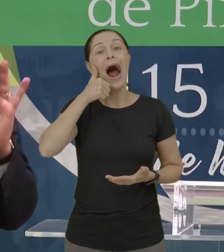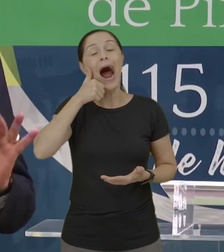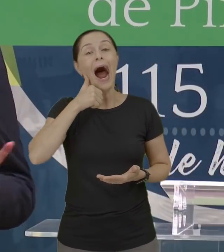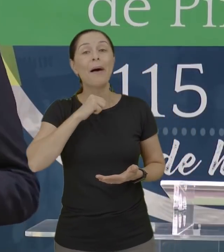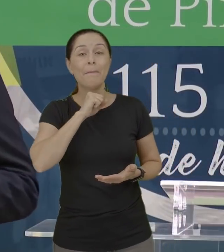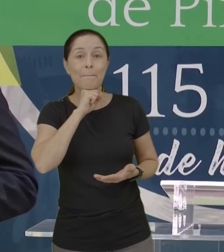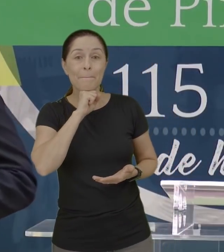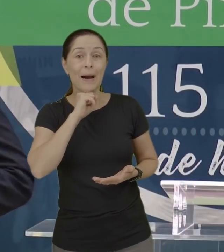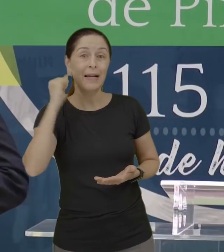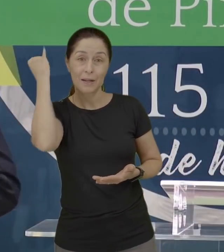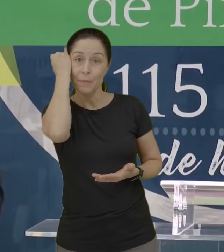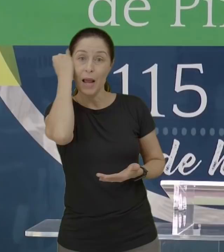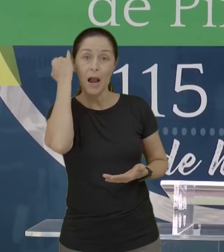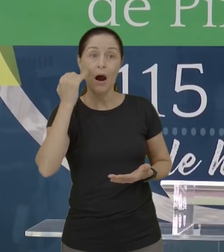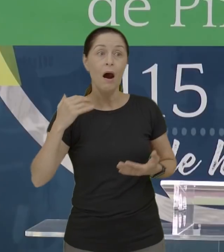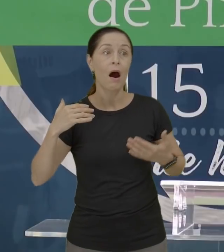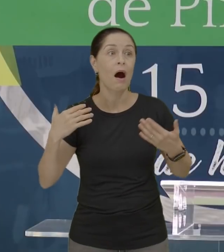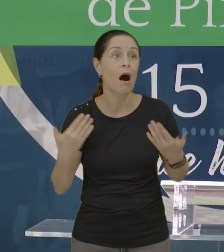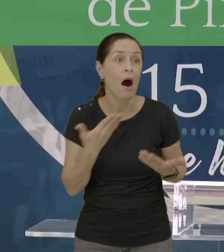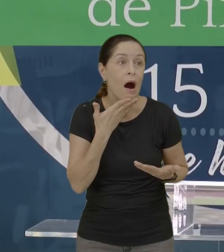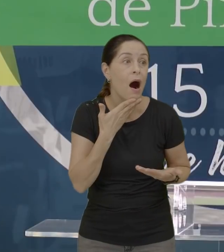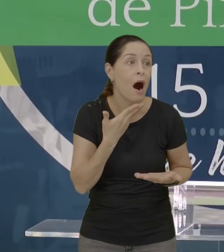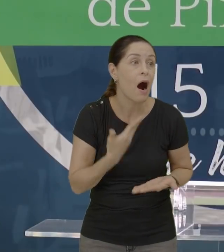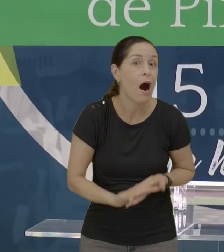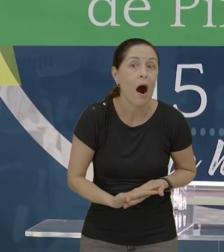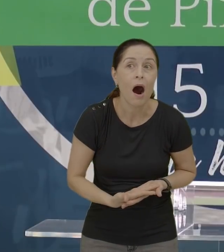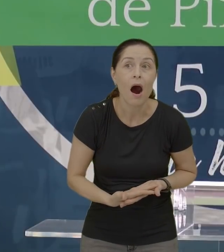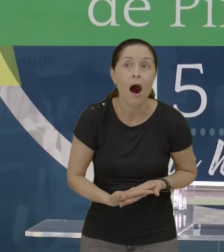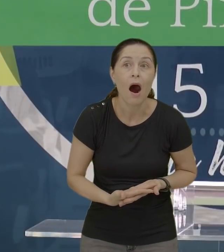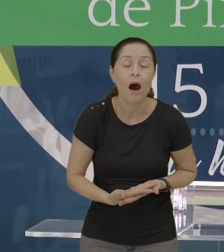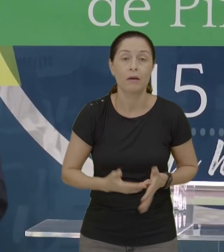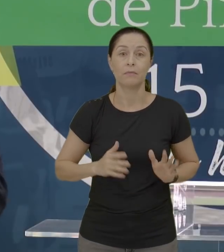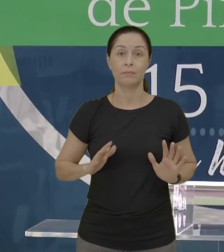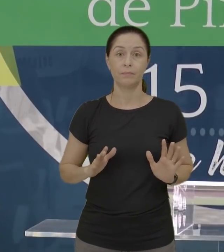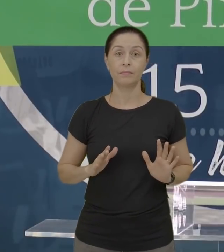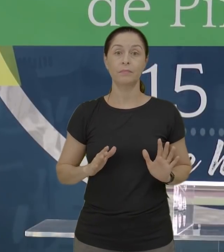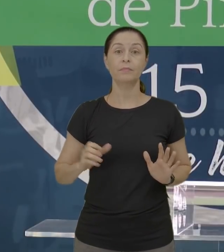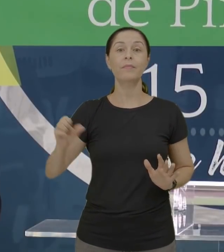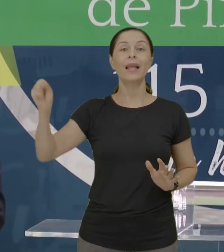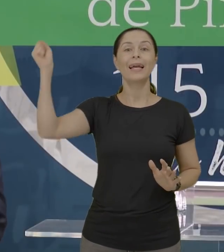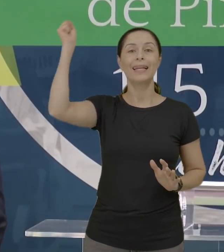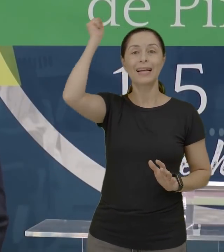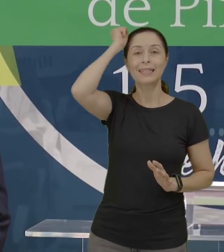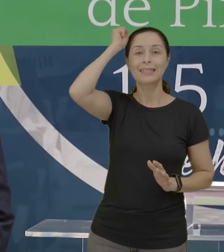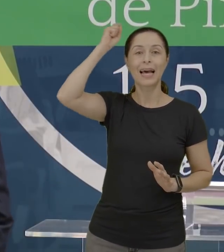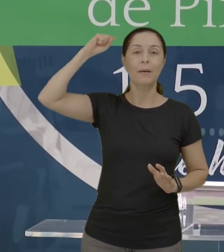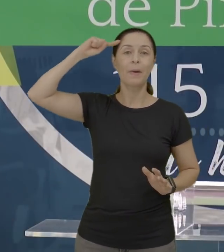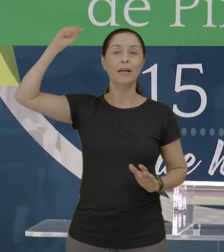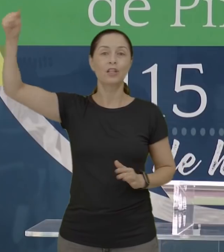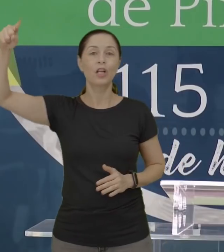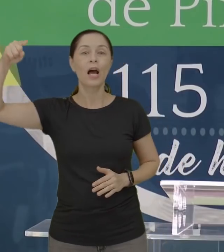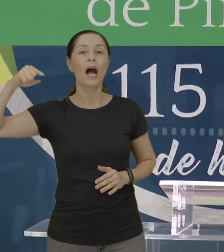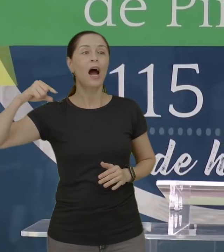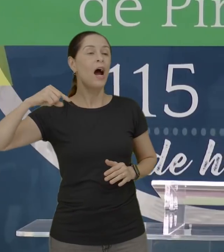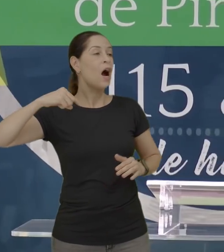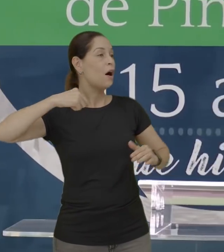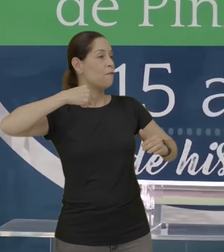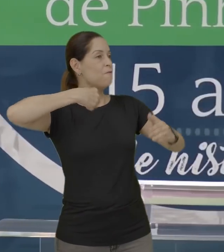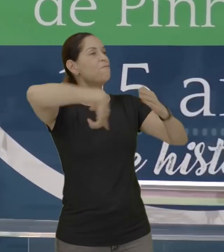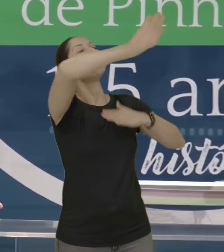zombando de um menino de 3. A Sara manda o Abraão despedir a escrava e o filho dela. E